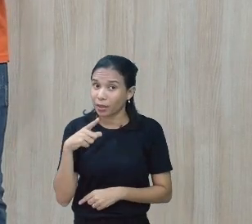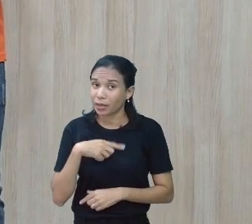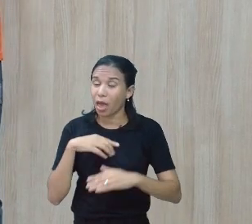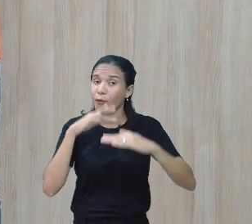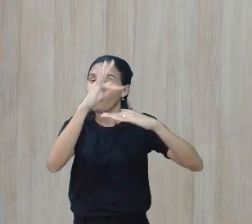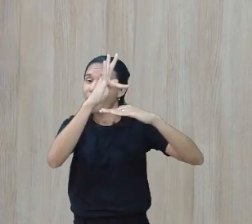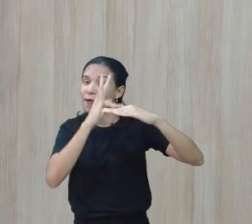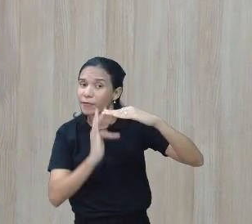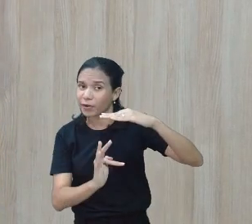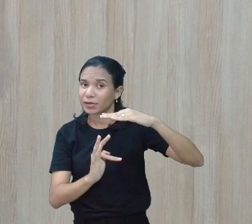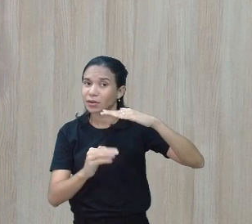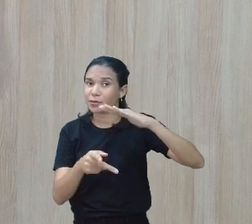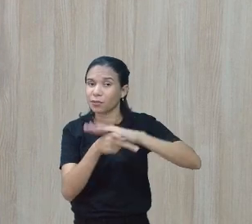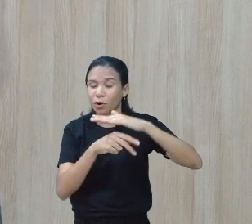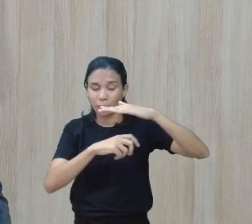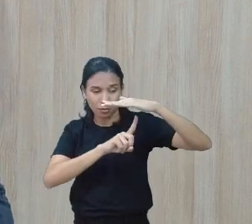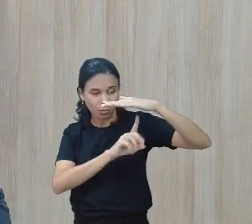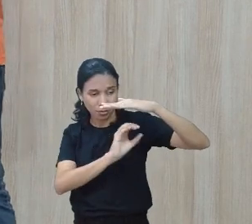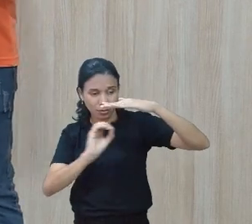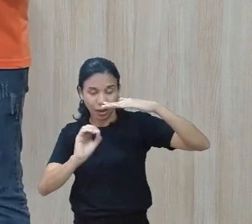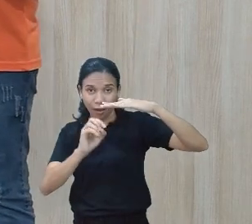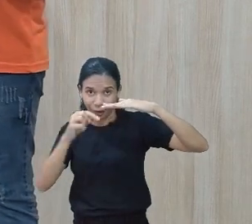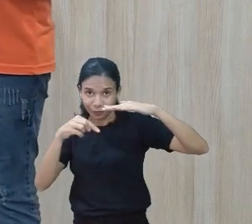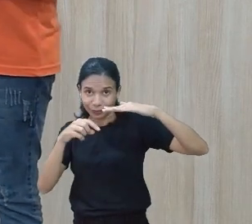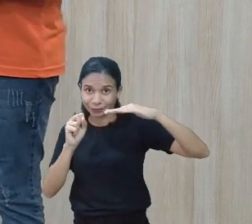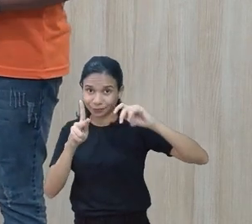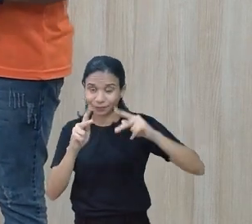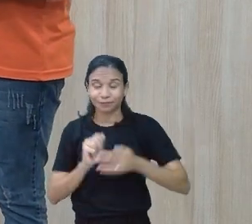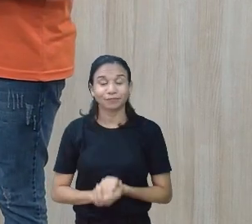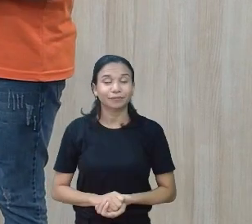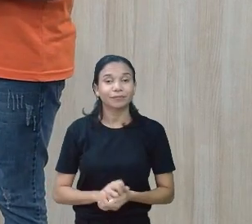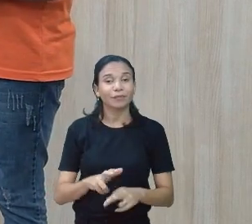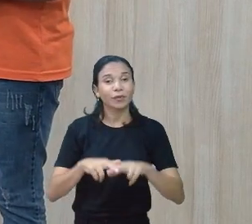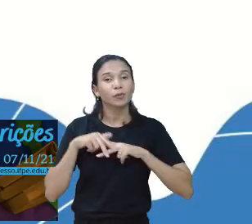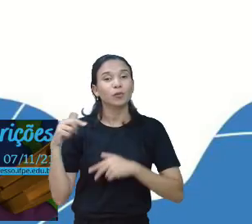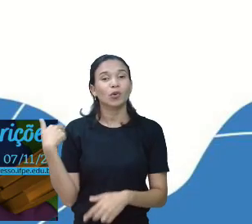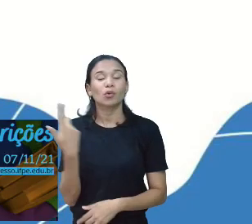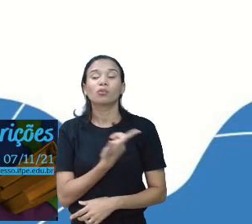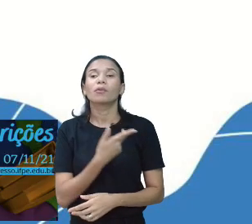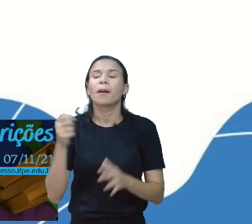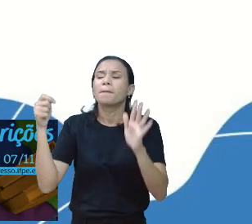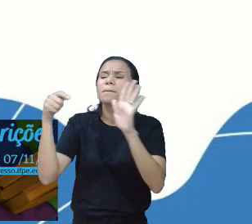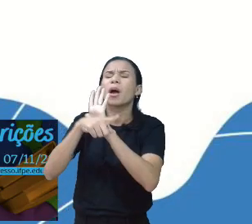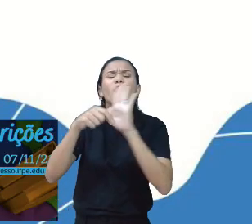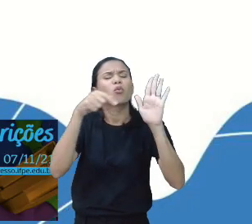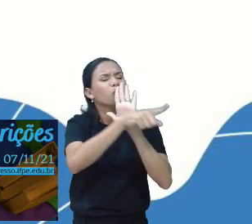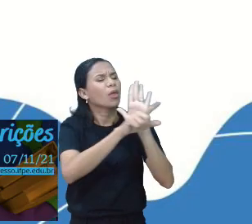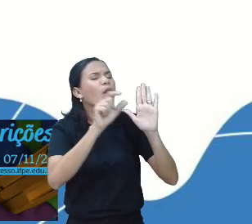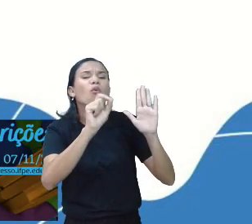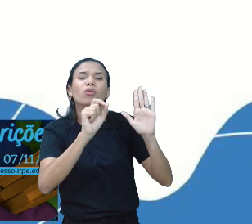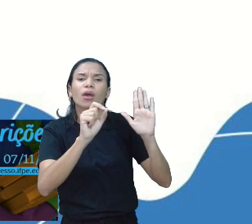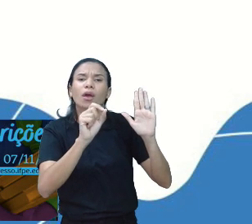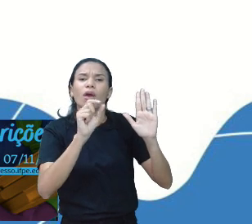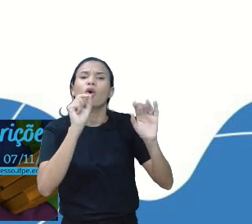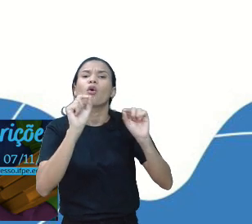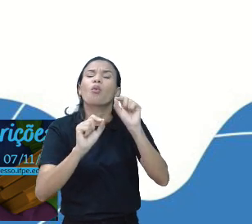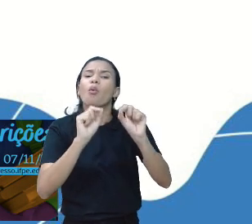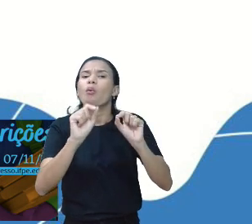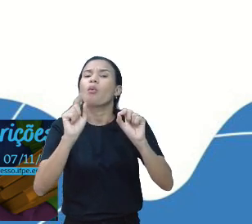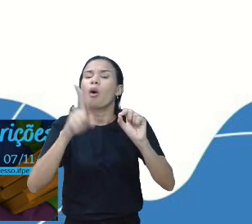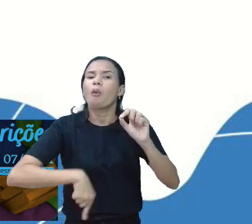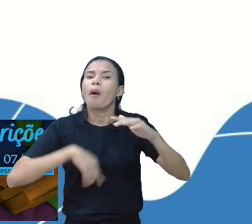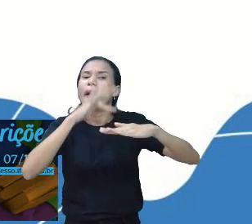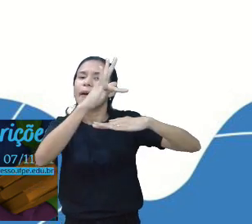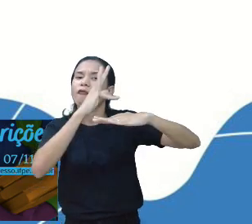com denominador 100, beleza? Mas voltando aí, ó, a questão quer saber qual é a fração que representa